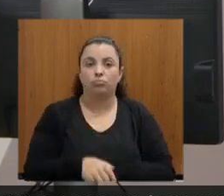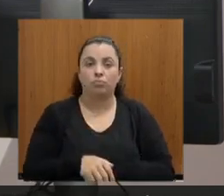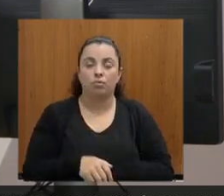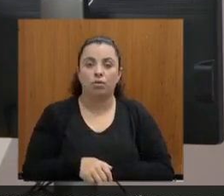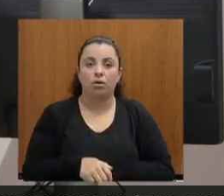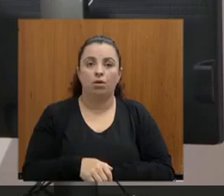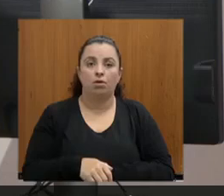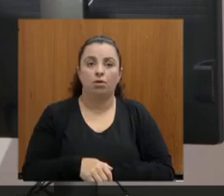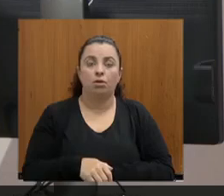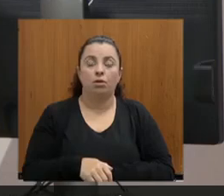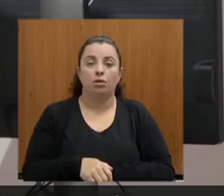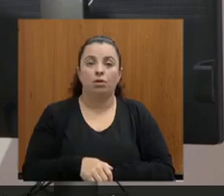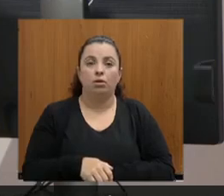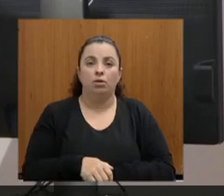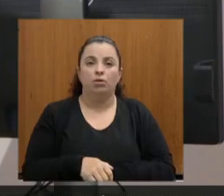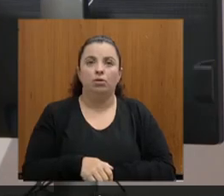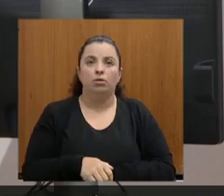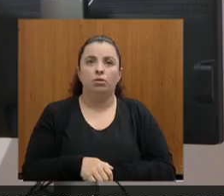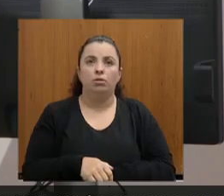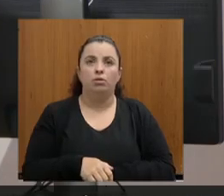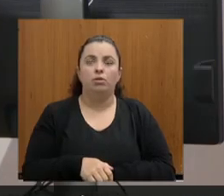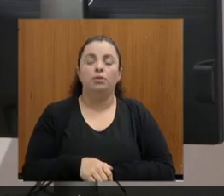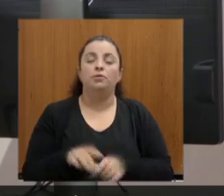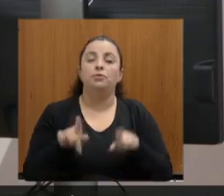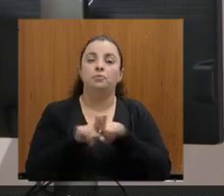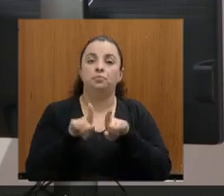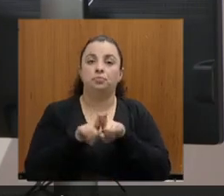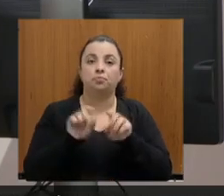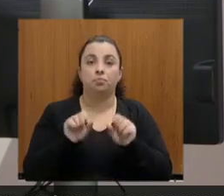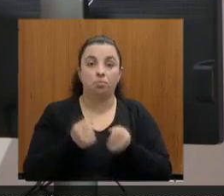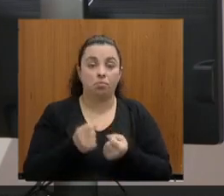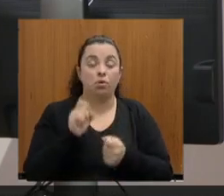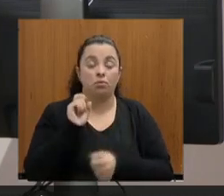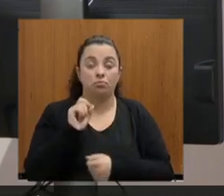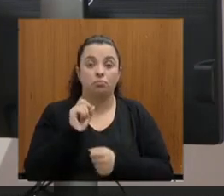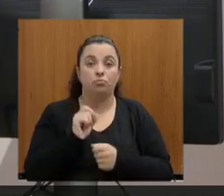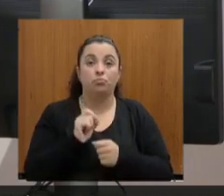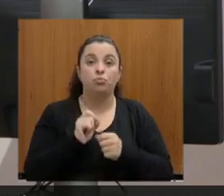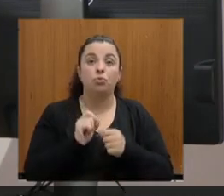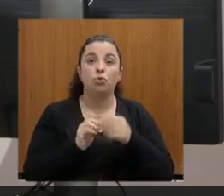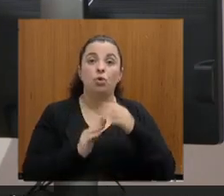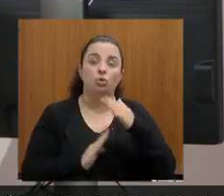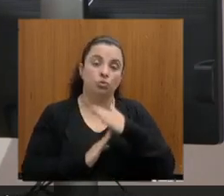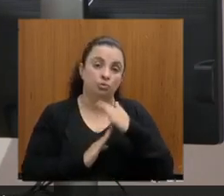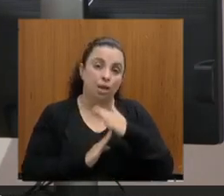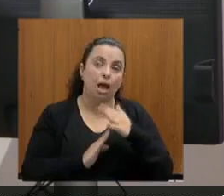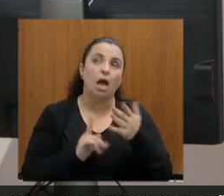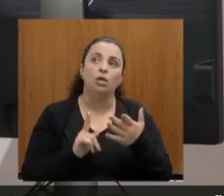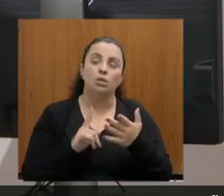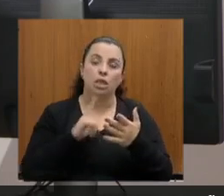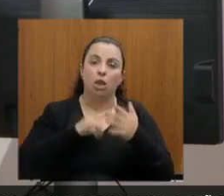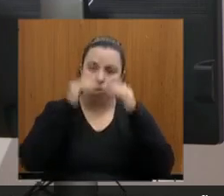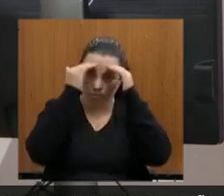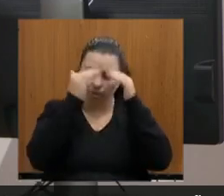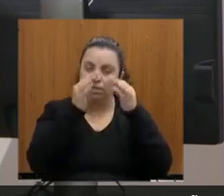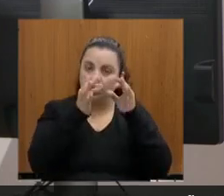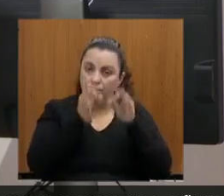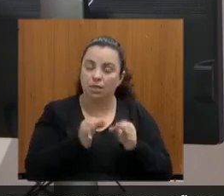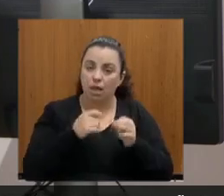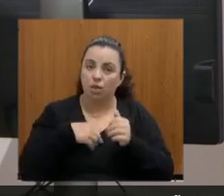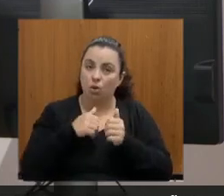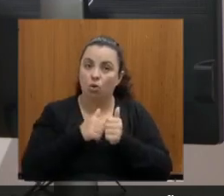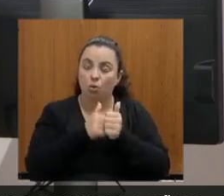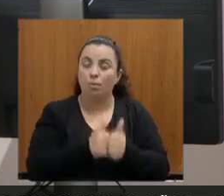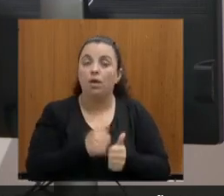e dizer que quer faltar né que os prazos estimados tem sido cumprida tudo aqui a parte daquilo que a gente acompanha